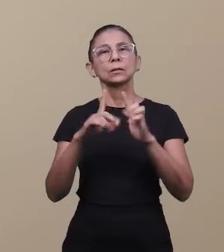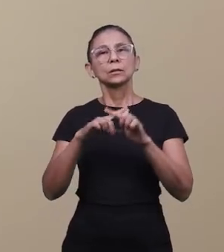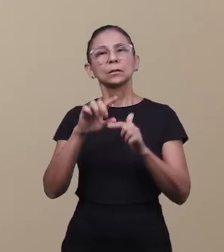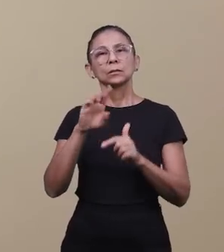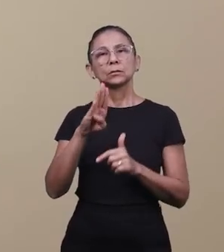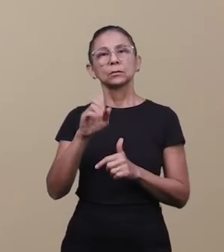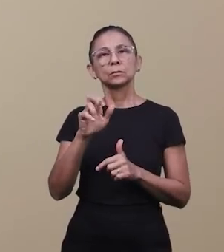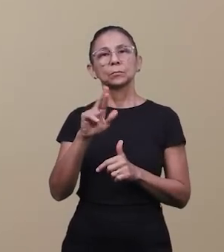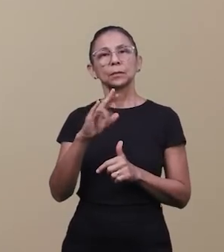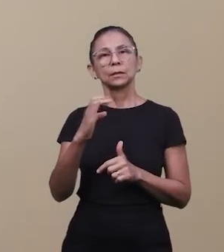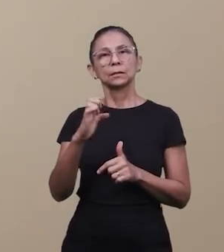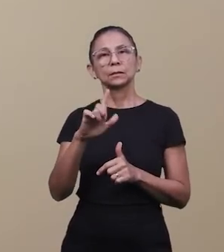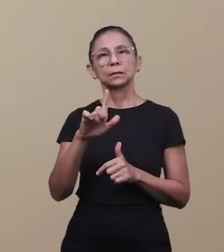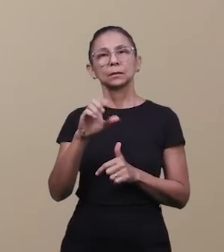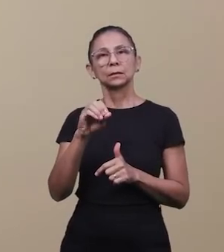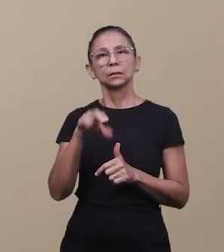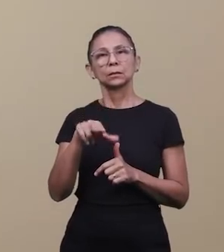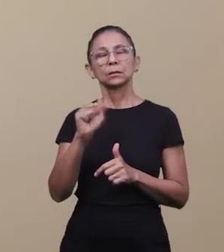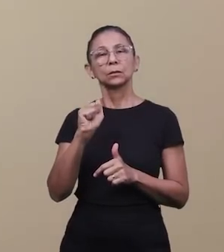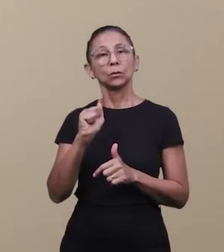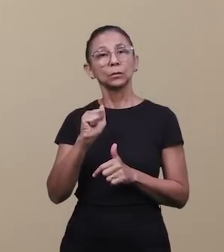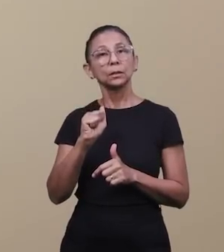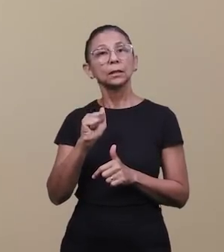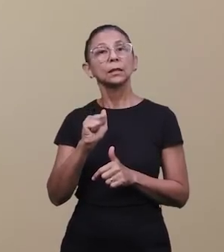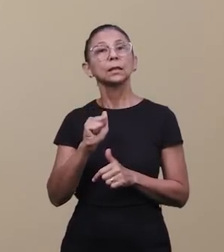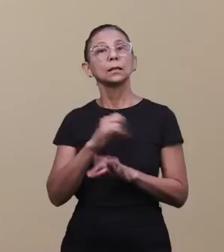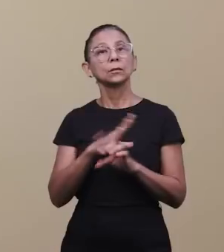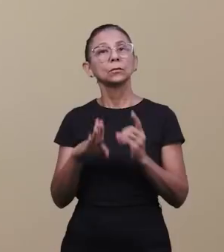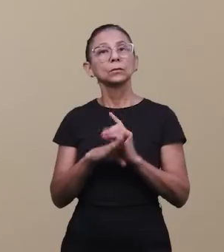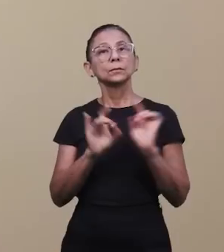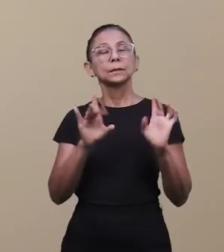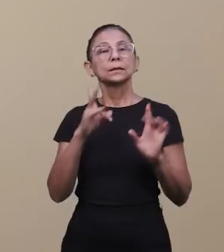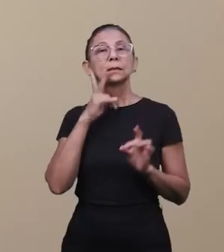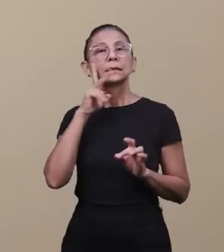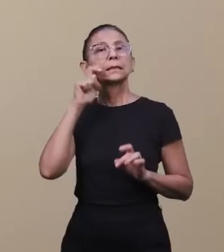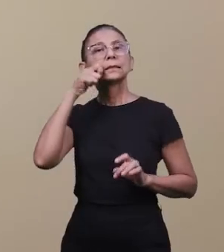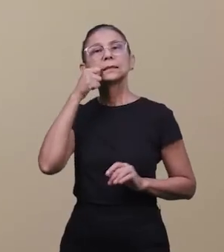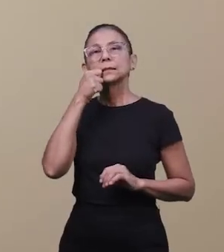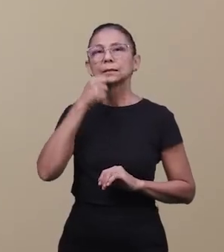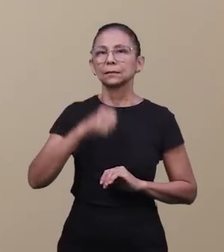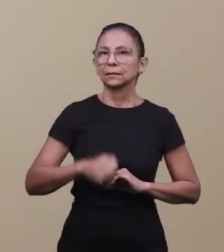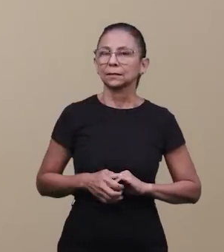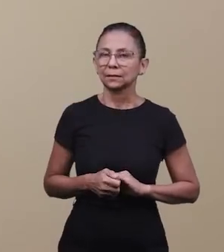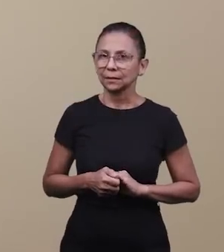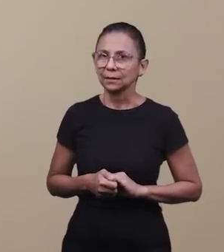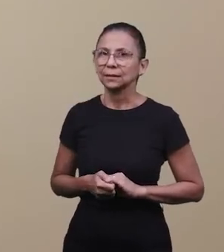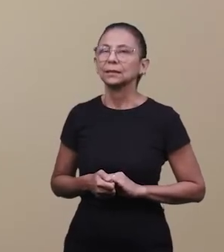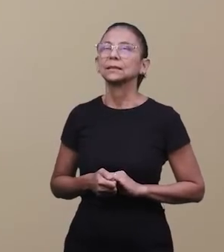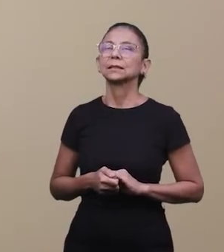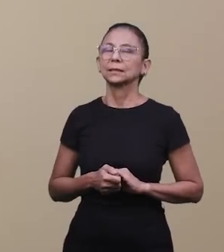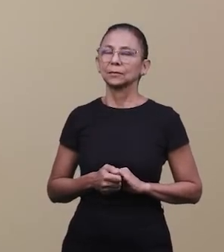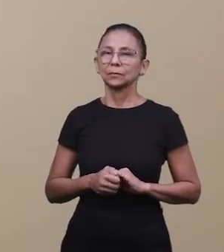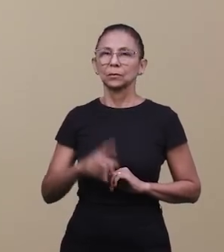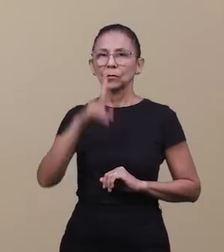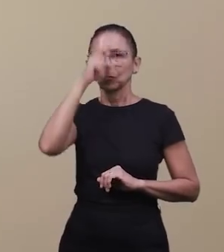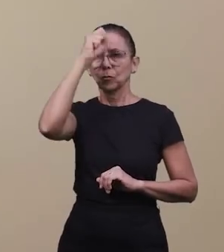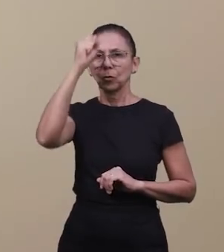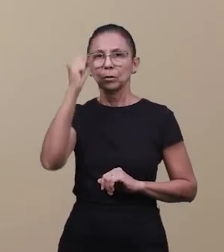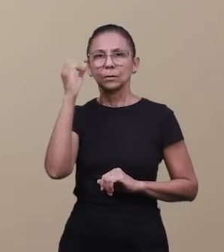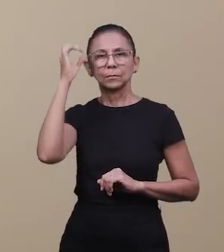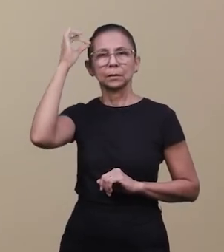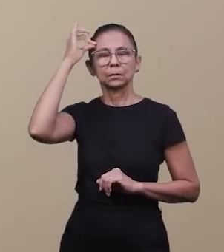pastor Eduardo Campos, ainda pôde participar de um culto especial de ceia, para glorificar ao Senhor pelo